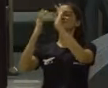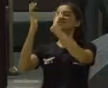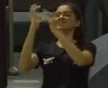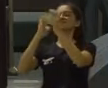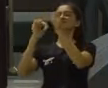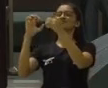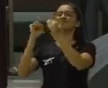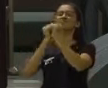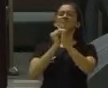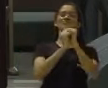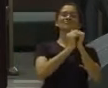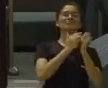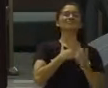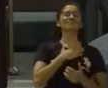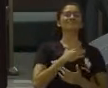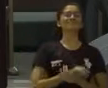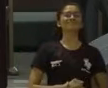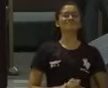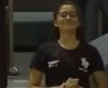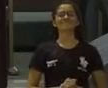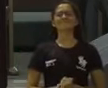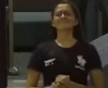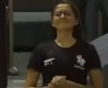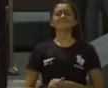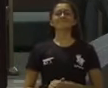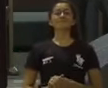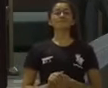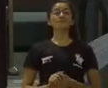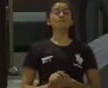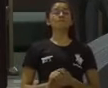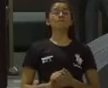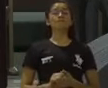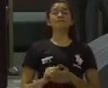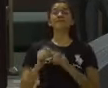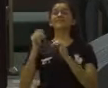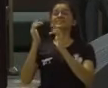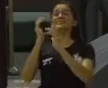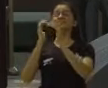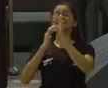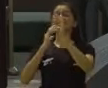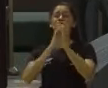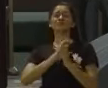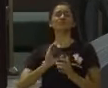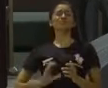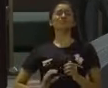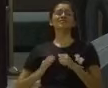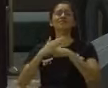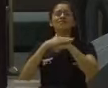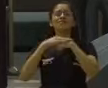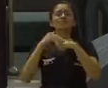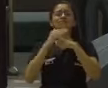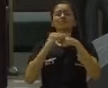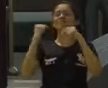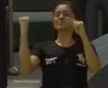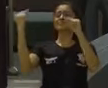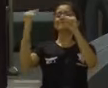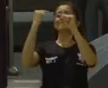ele em mim. E ele tem um amor comigo, um afeto comigo,